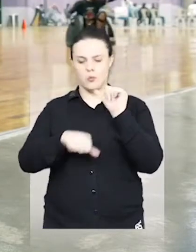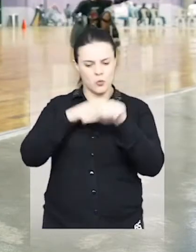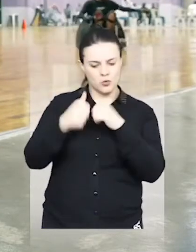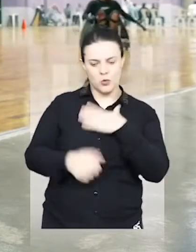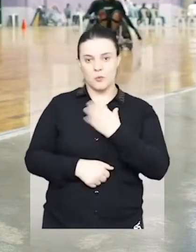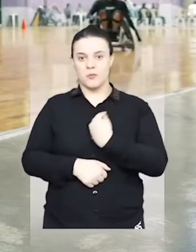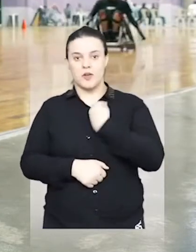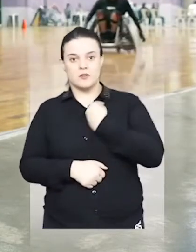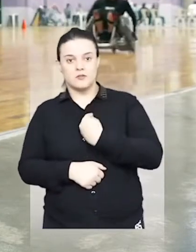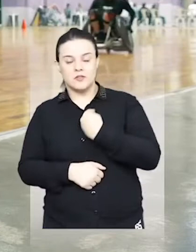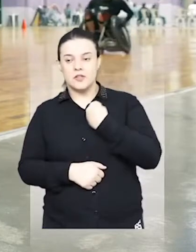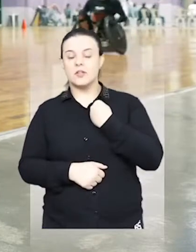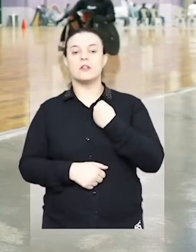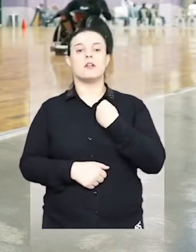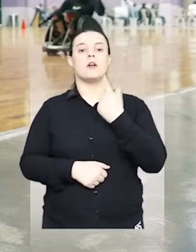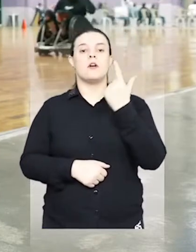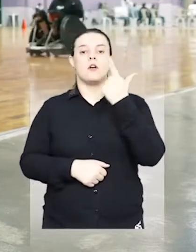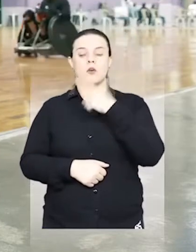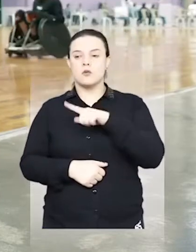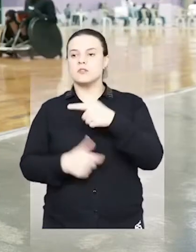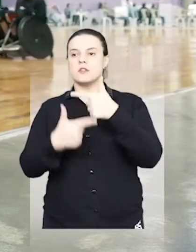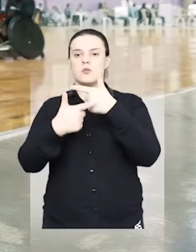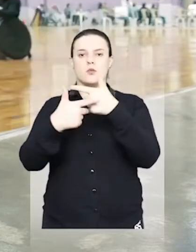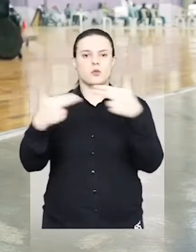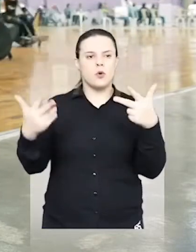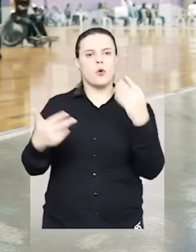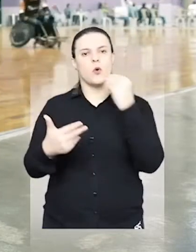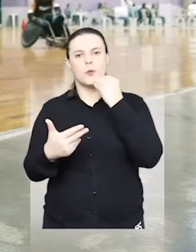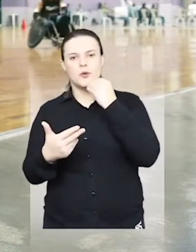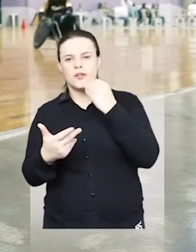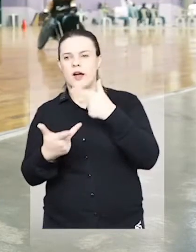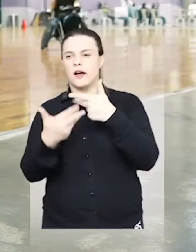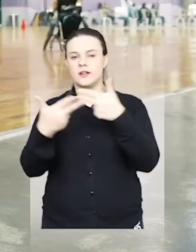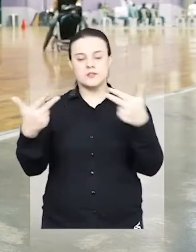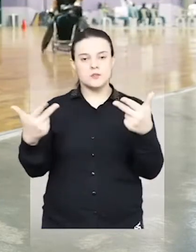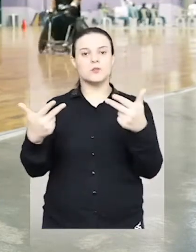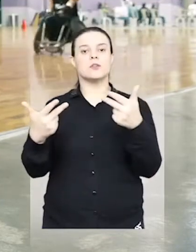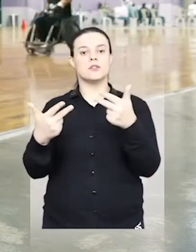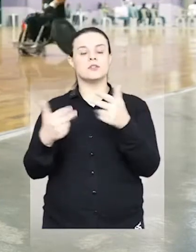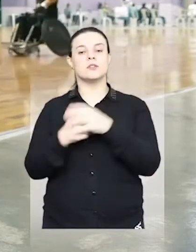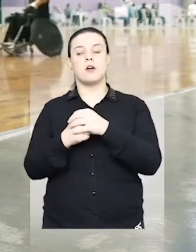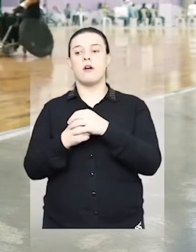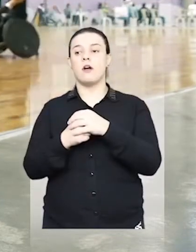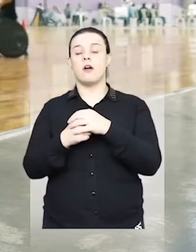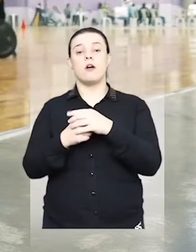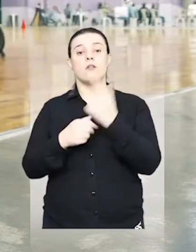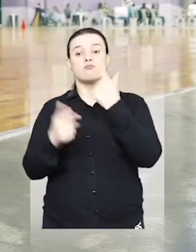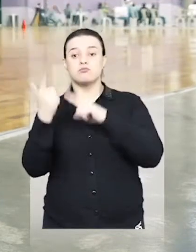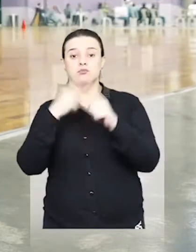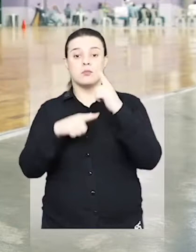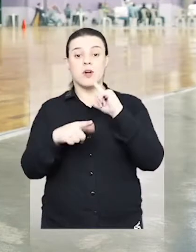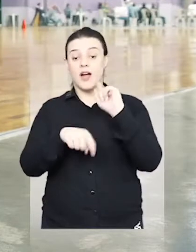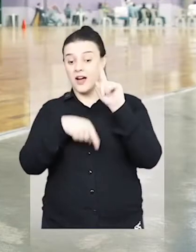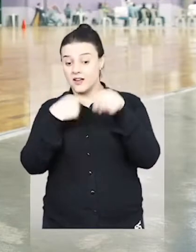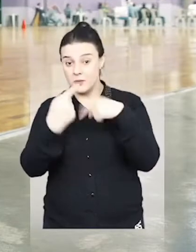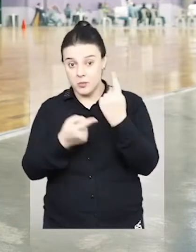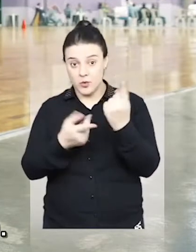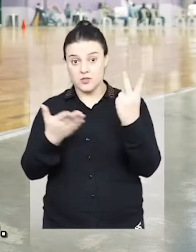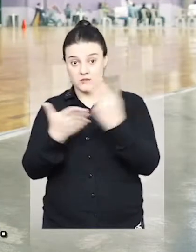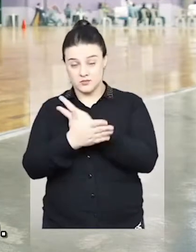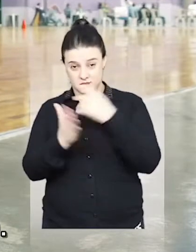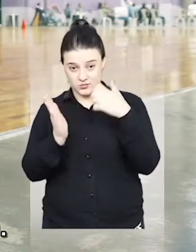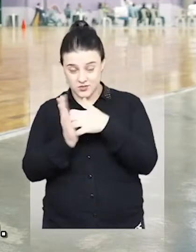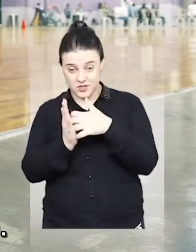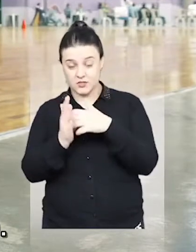que transformou minha vida, me abriu portas, oportunidades. E principalmente depois da lesão,